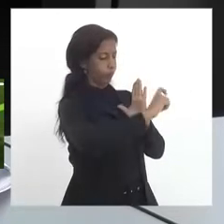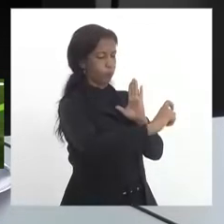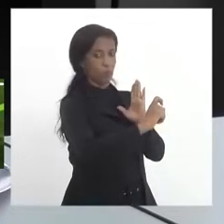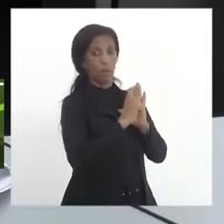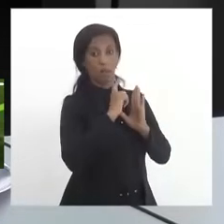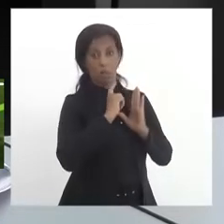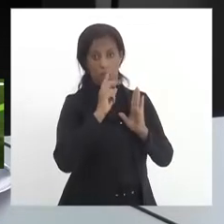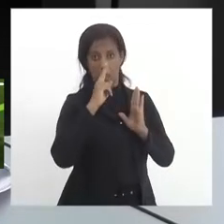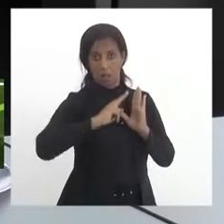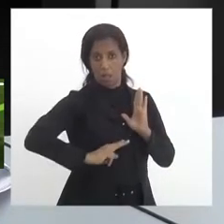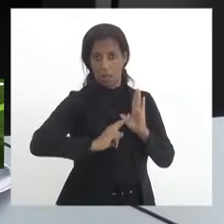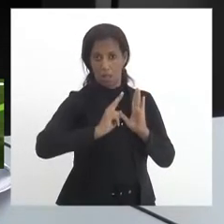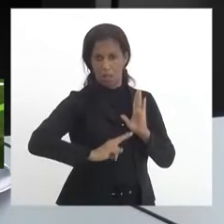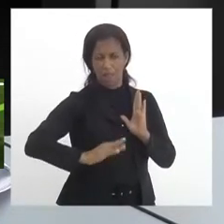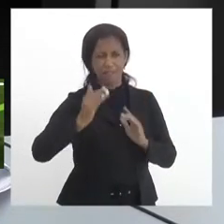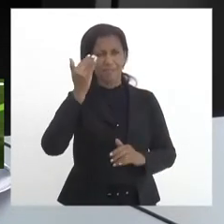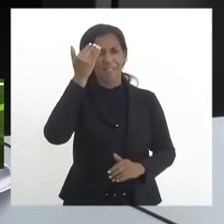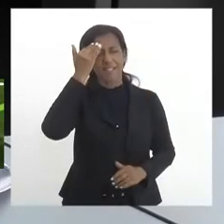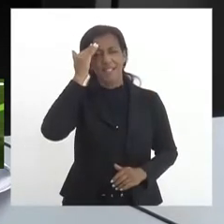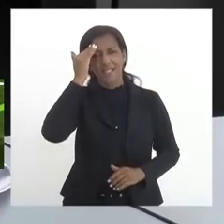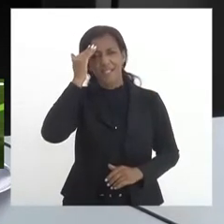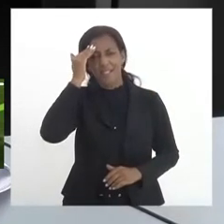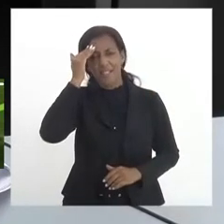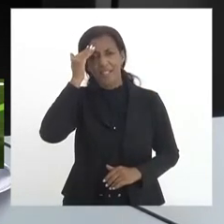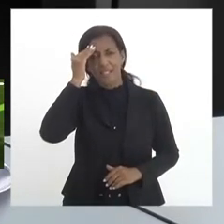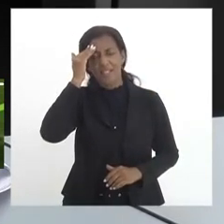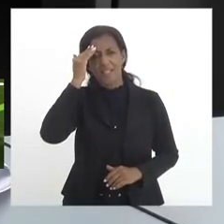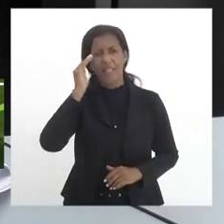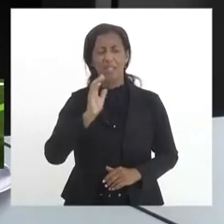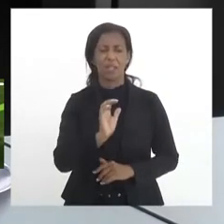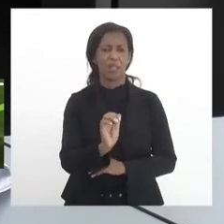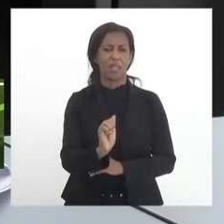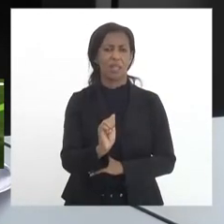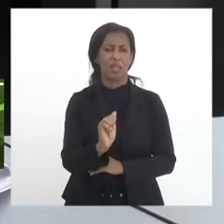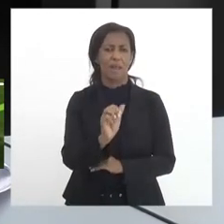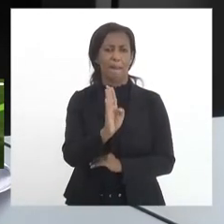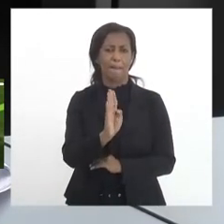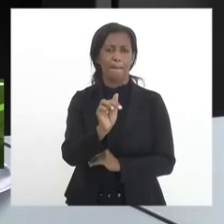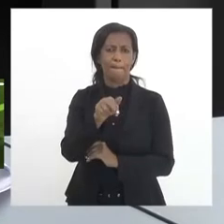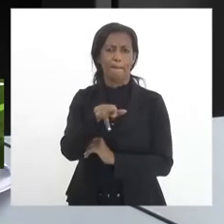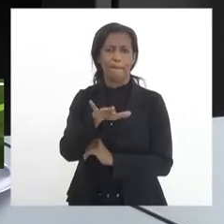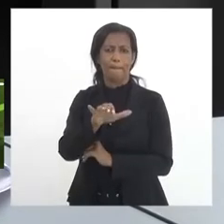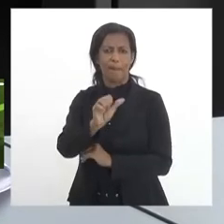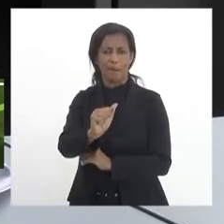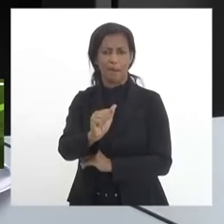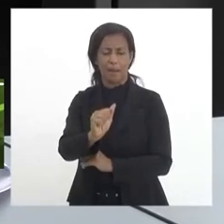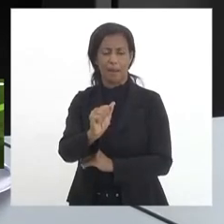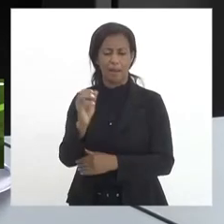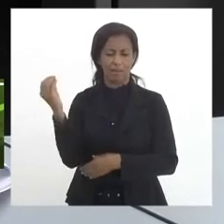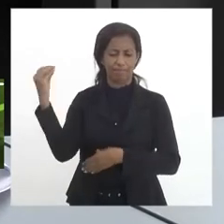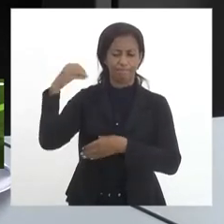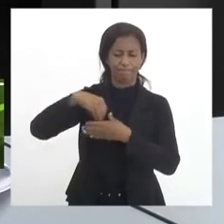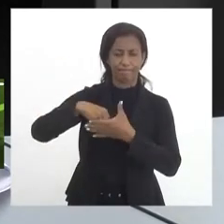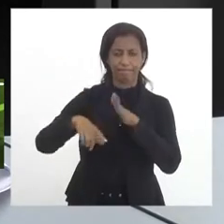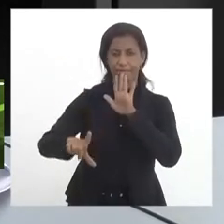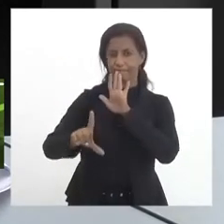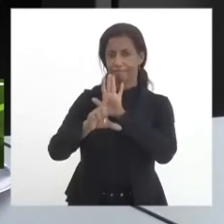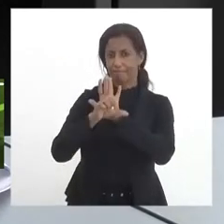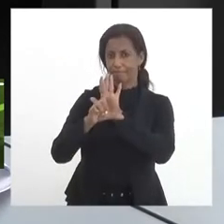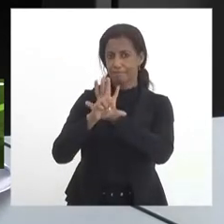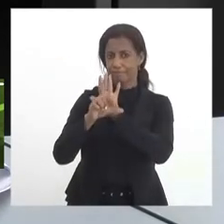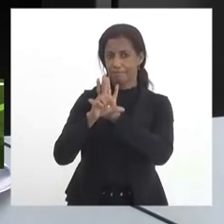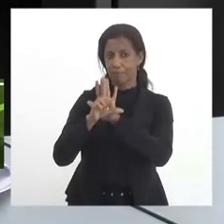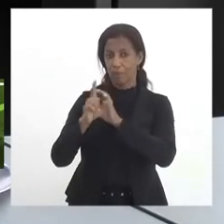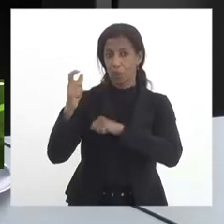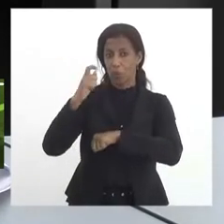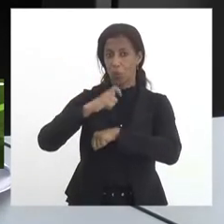colocou, entende-se como moratória bancária, nos termos da presente lei, a dilação do